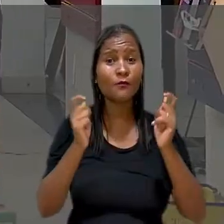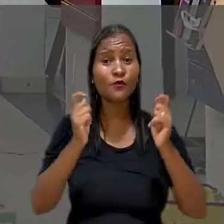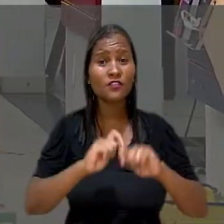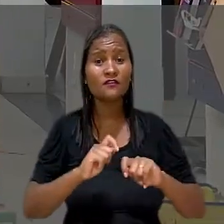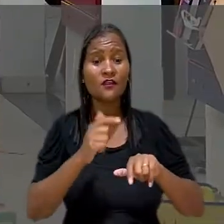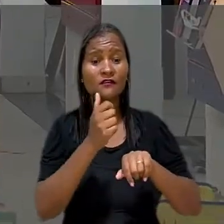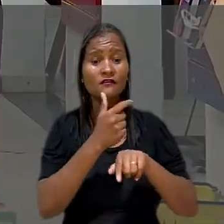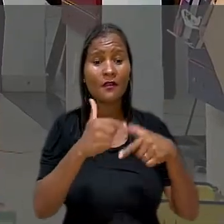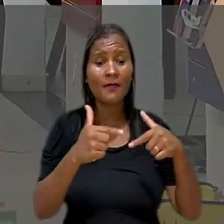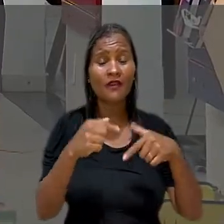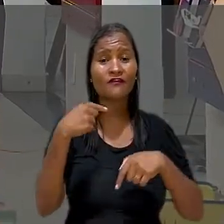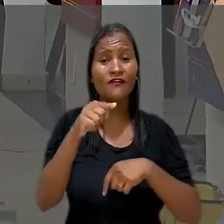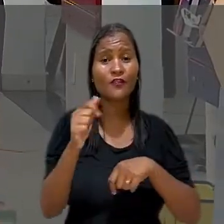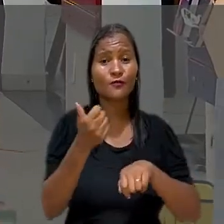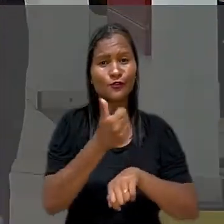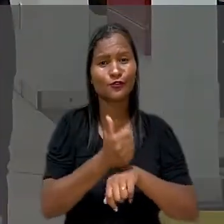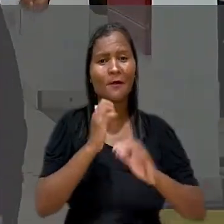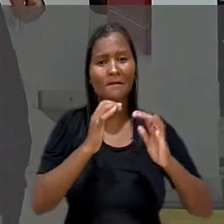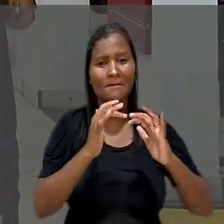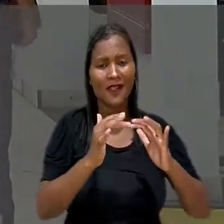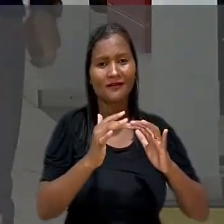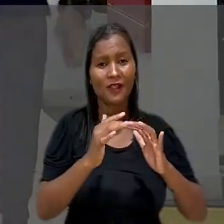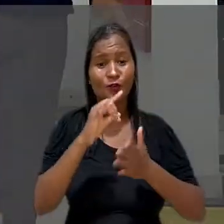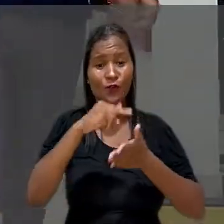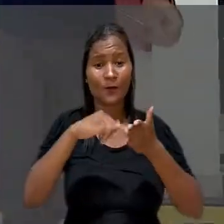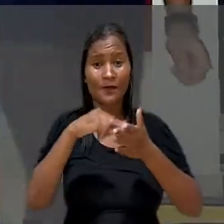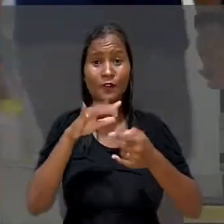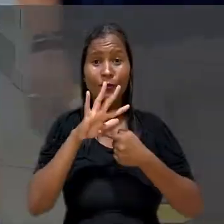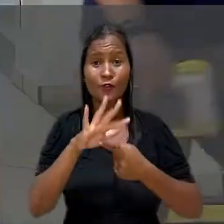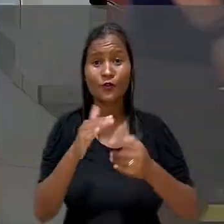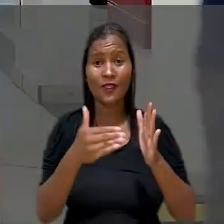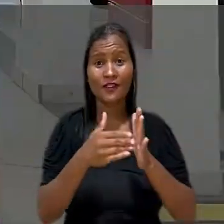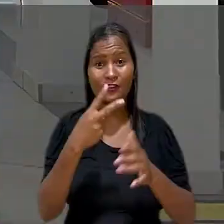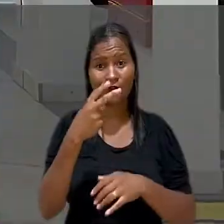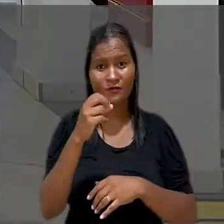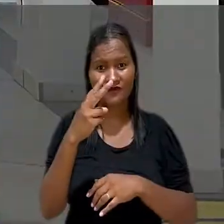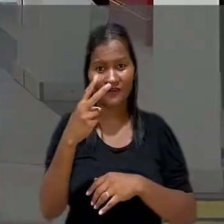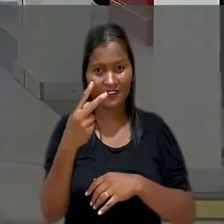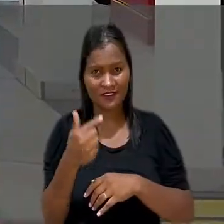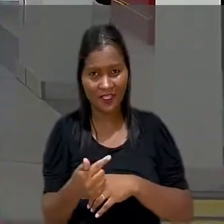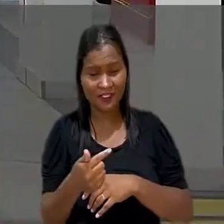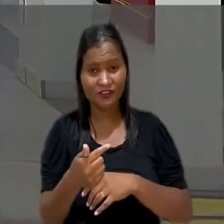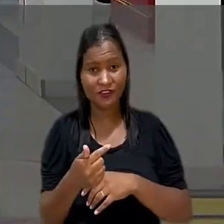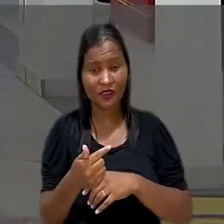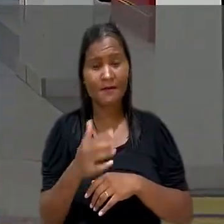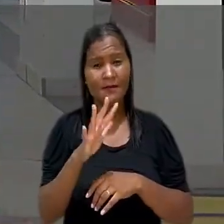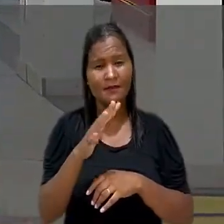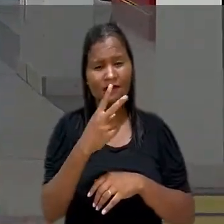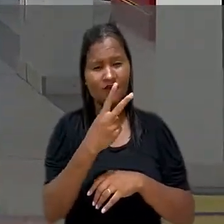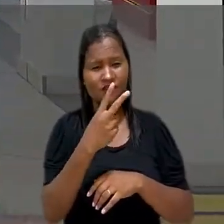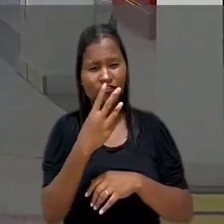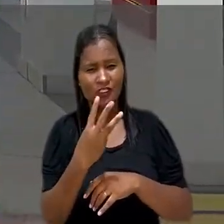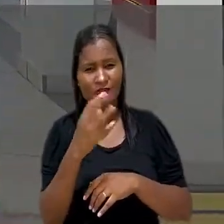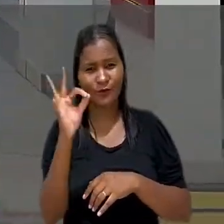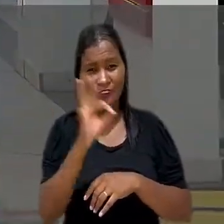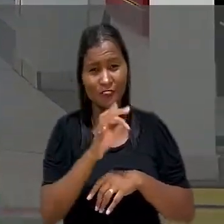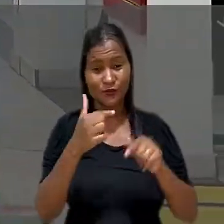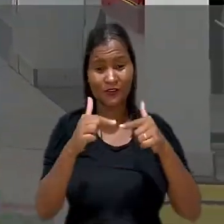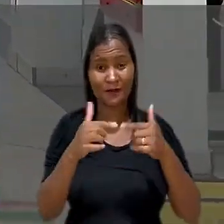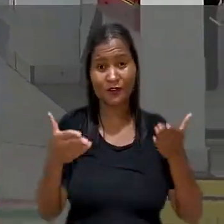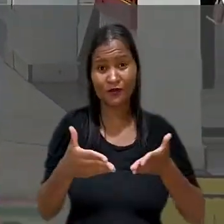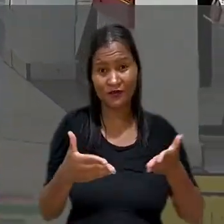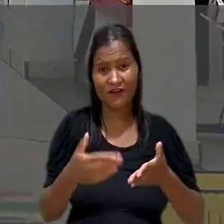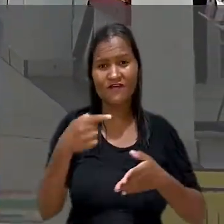atividades que serão substituídas por máquinas. O documento apontou que até 2027, pelo menos 23% dos